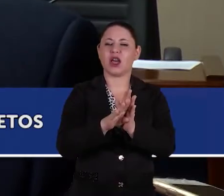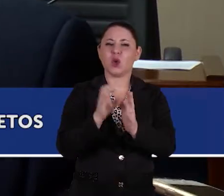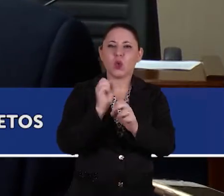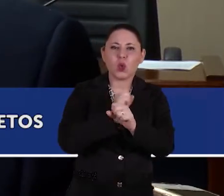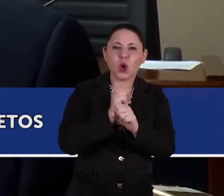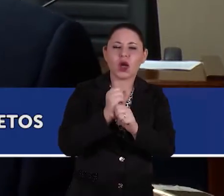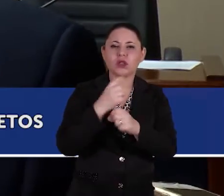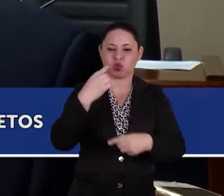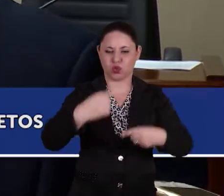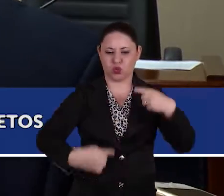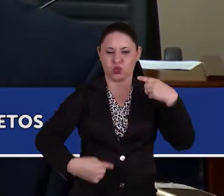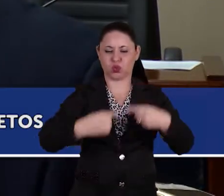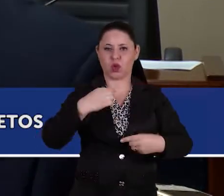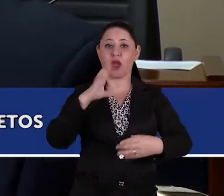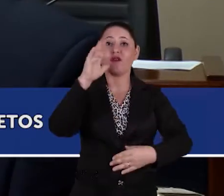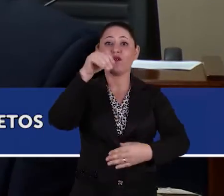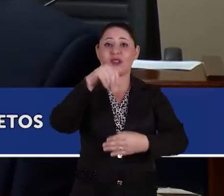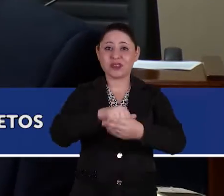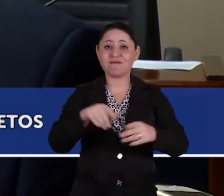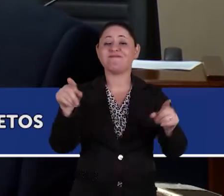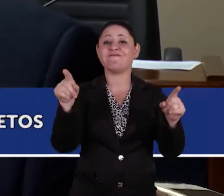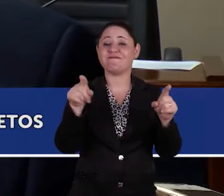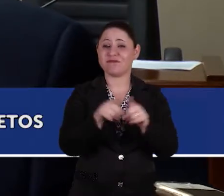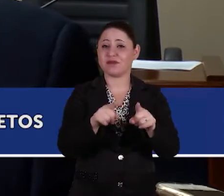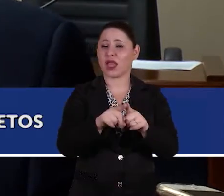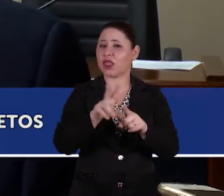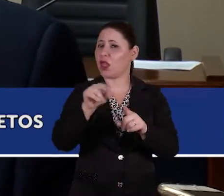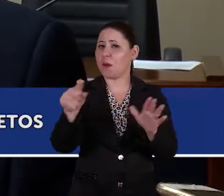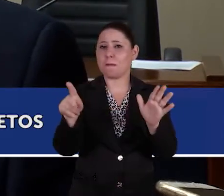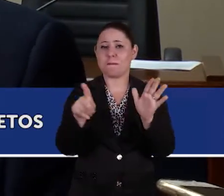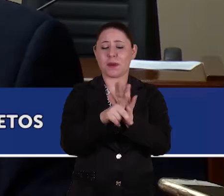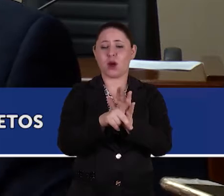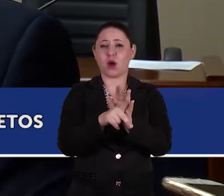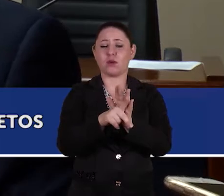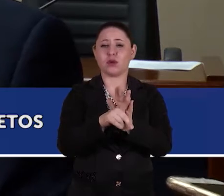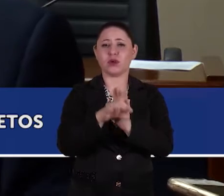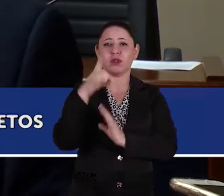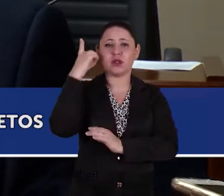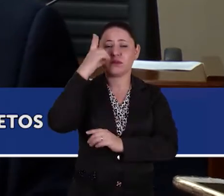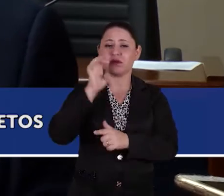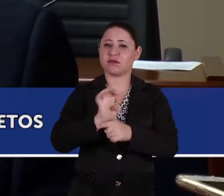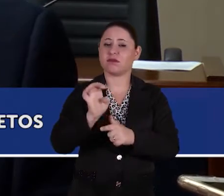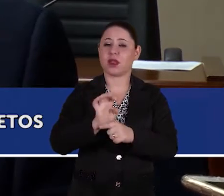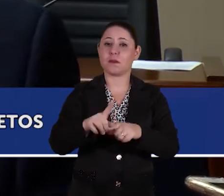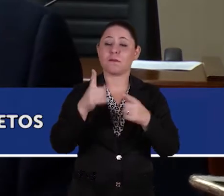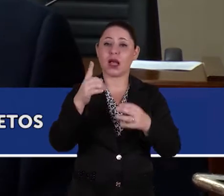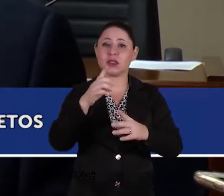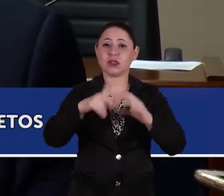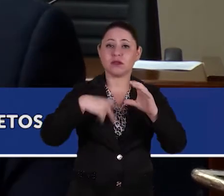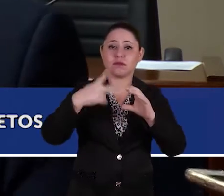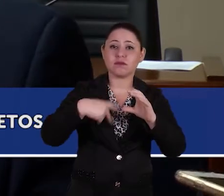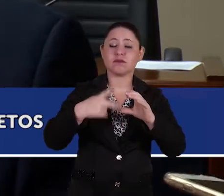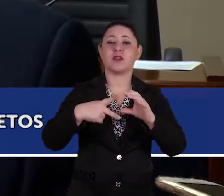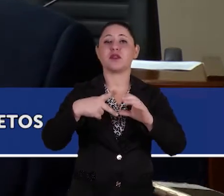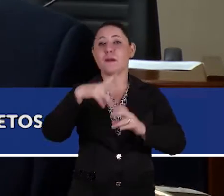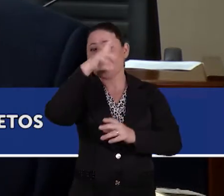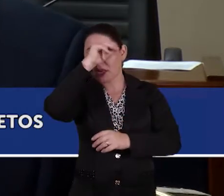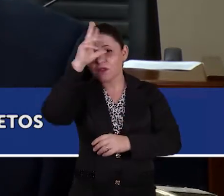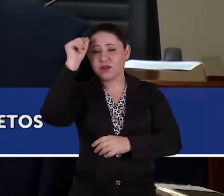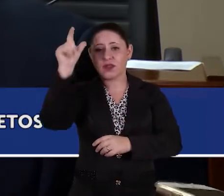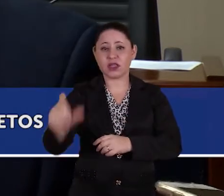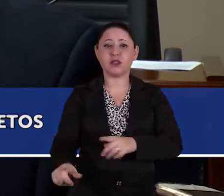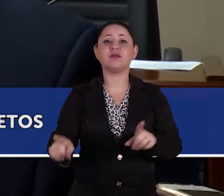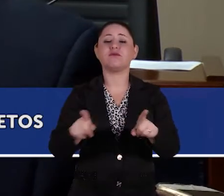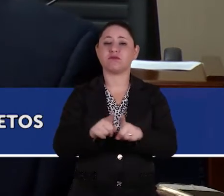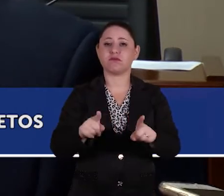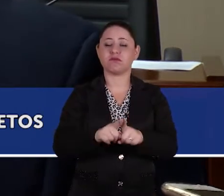ano de muito debate, é um ano eleitoral, muito embora não seja do parlamento estadual, mas seja das câmaras de vereadores, seja de prefeitos,